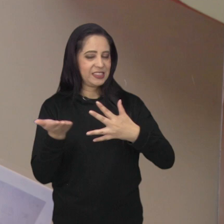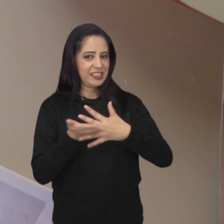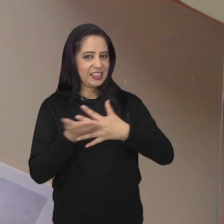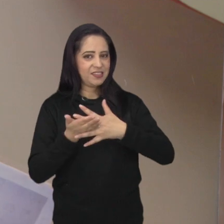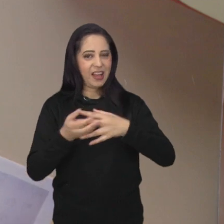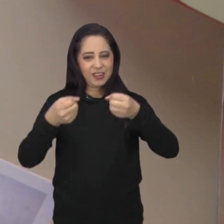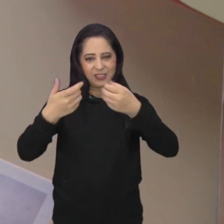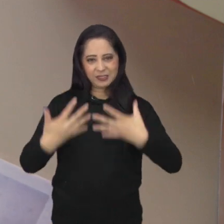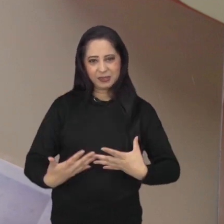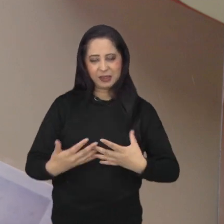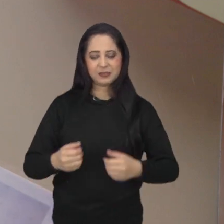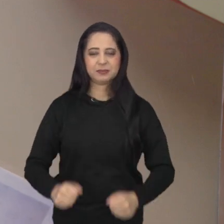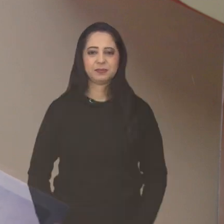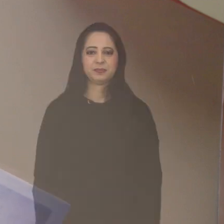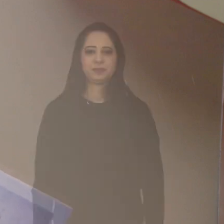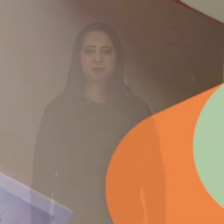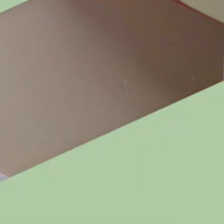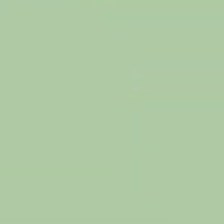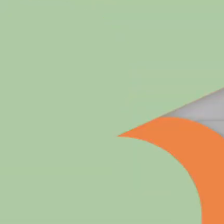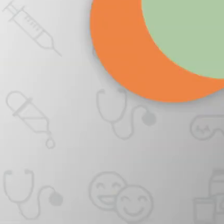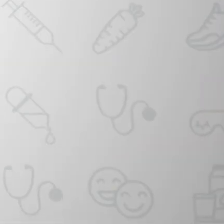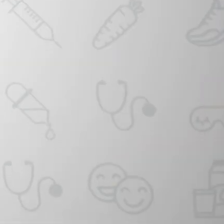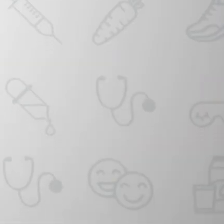do intervalo. Fica aí que a gente volta já já.